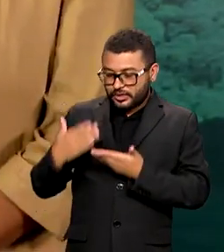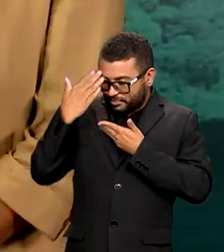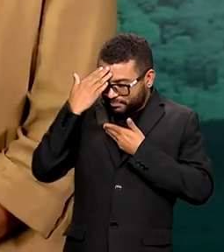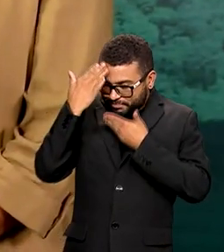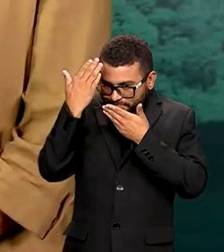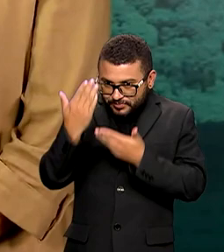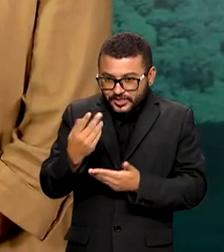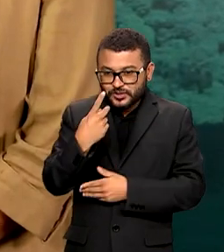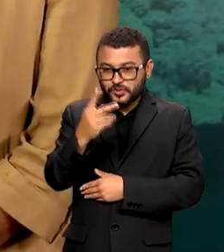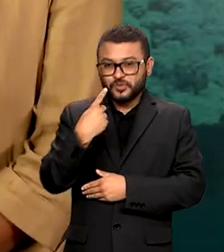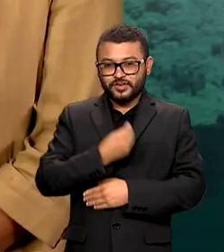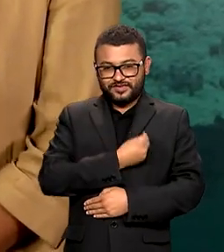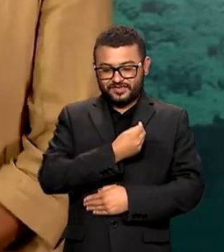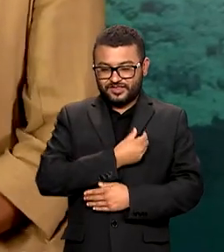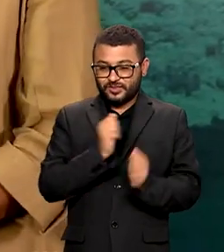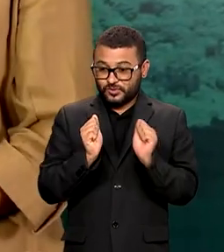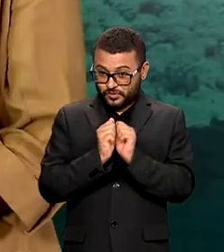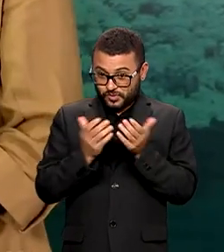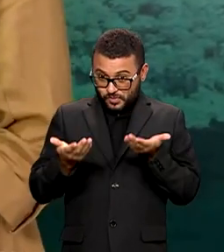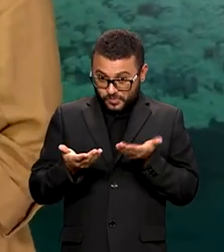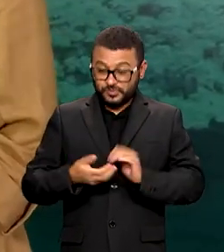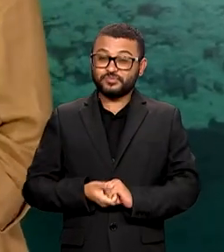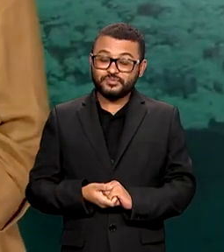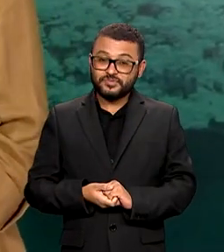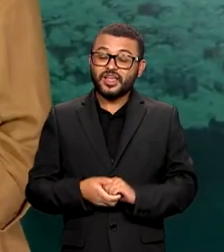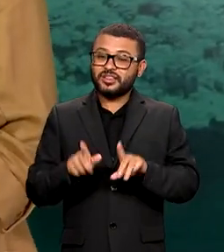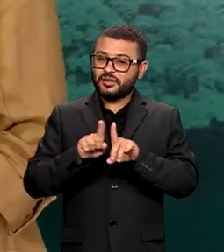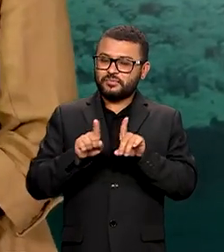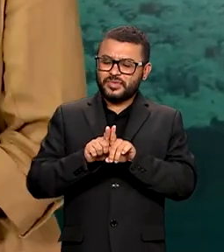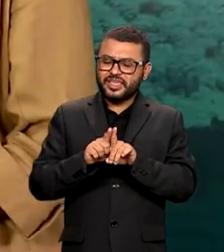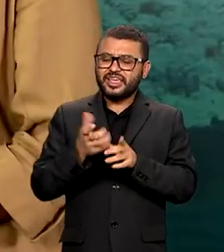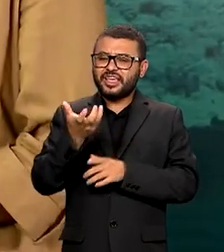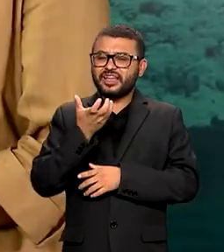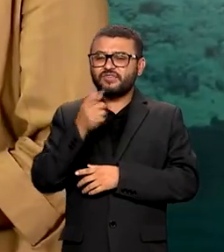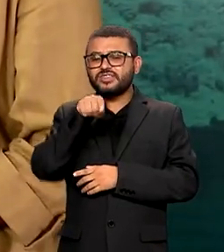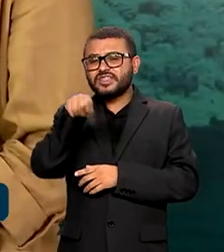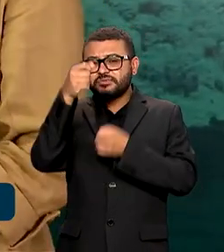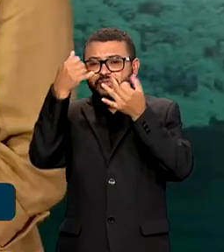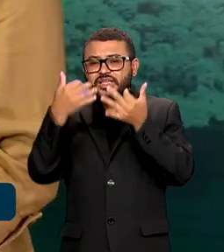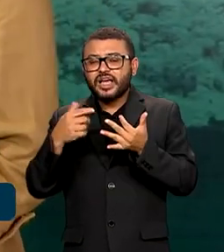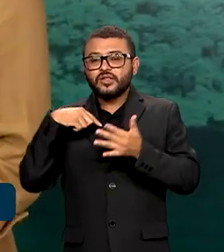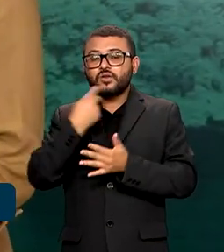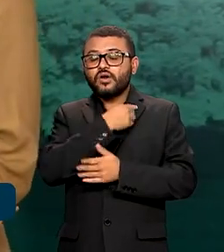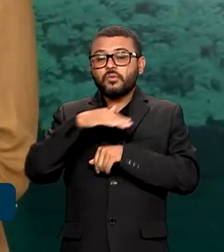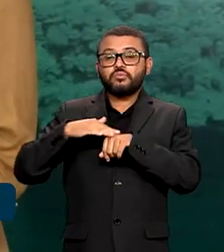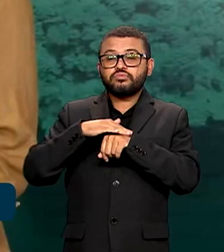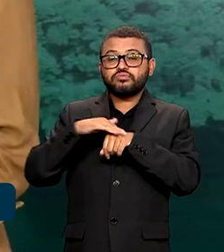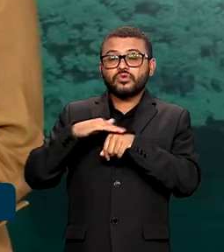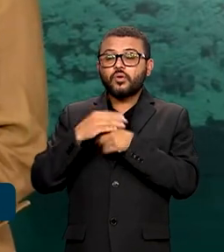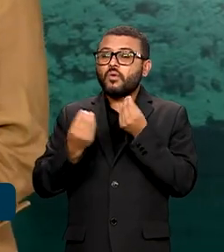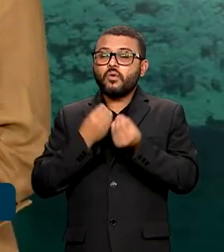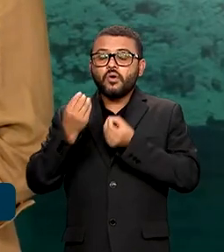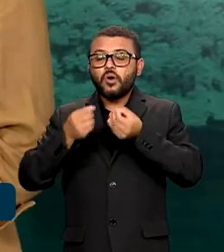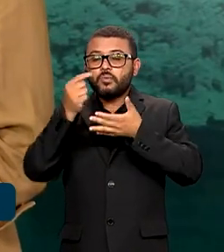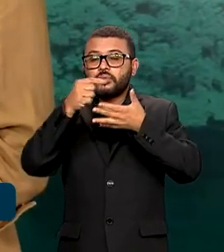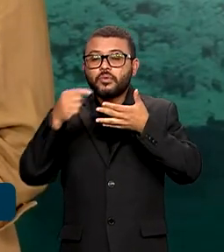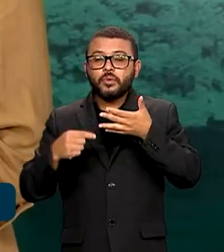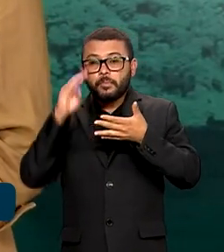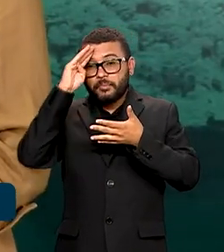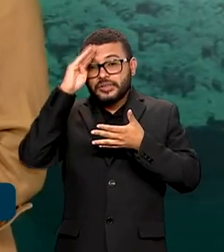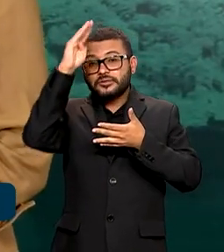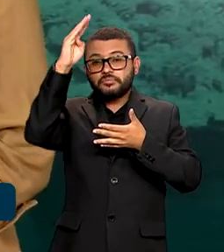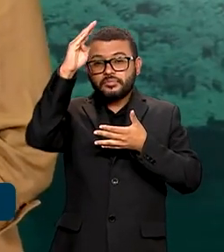a sua participação aqui conosco e gostaria que a senhora conversasse aqui conosco para falar sobre as